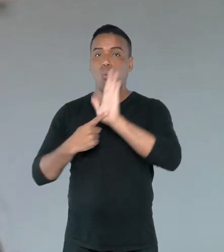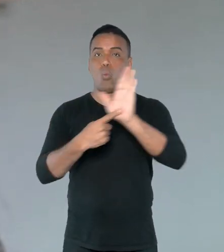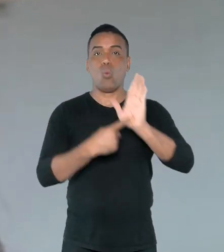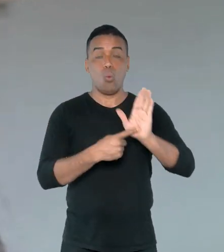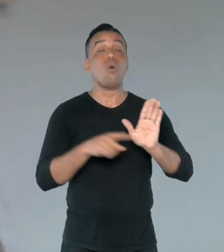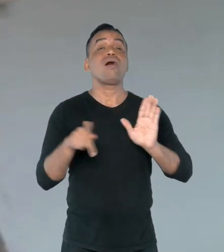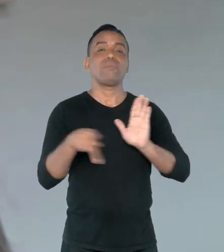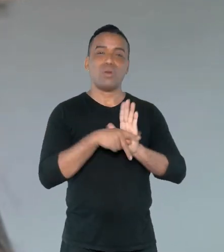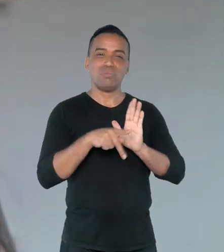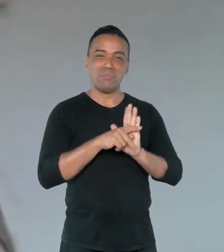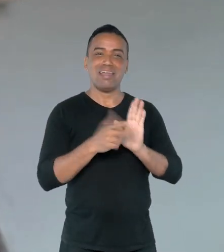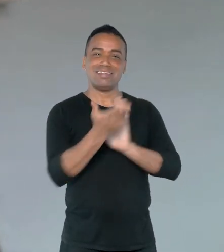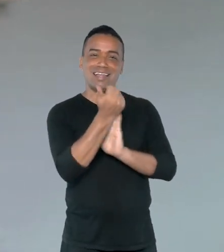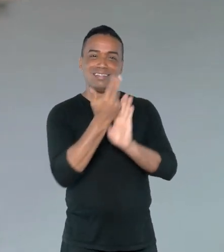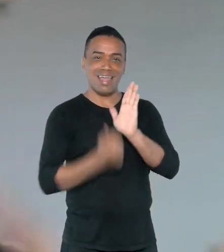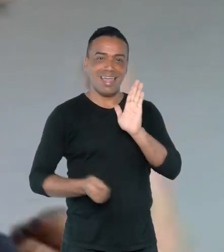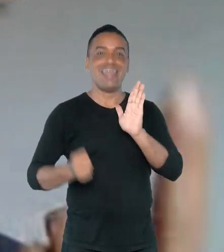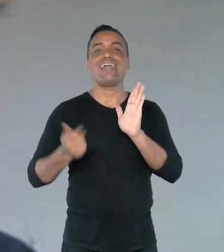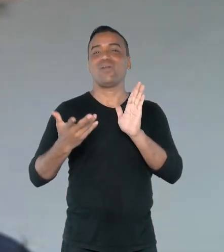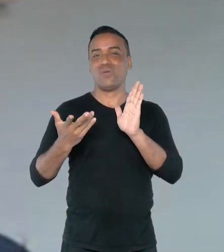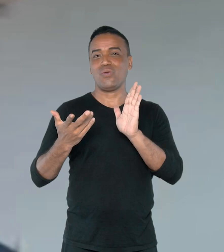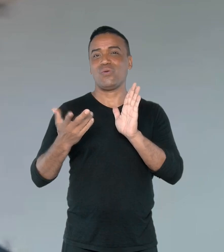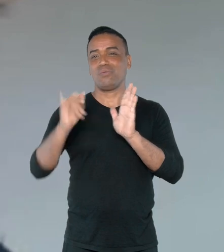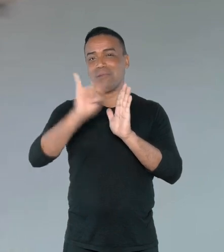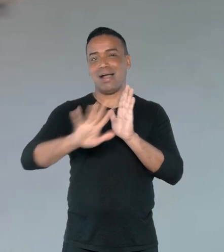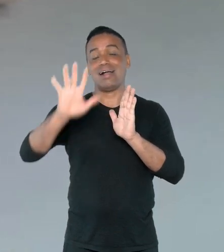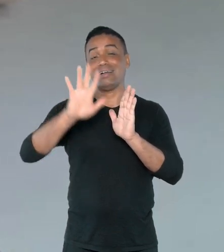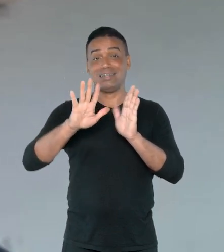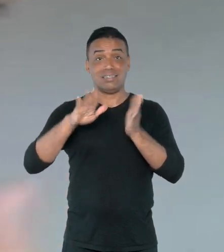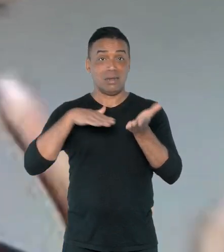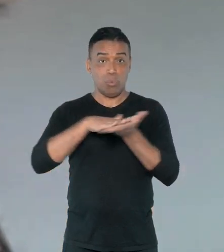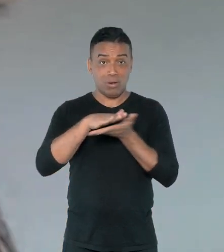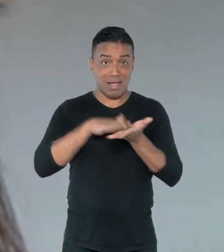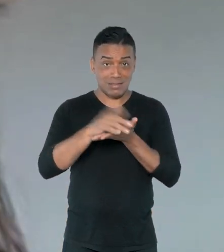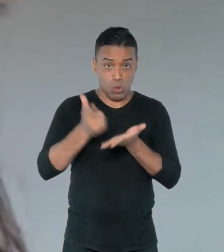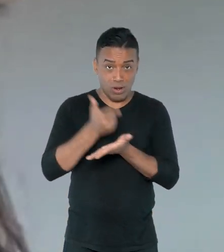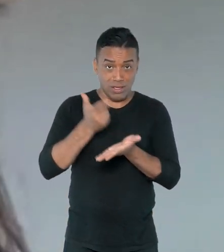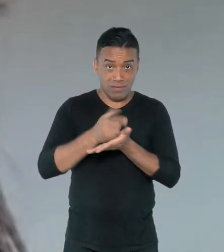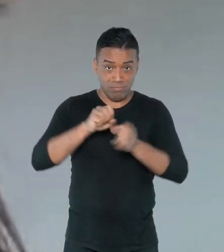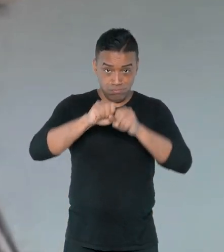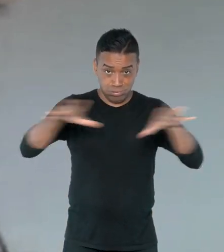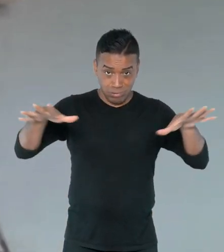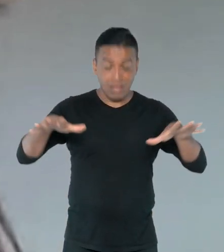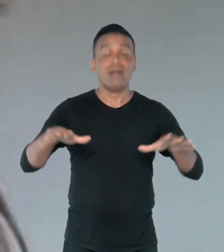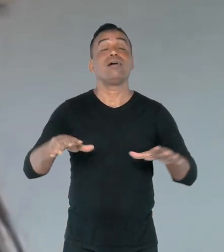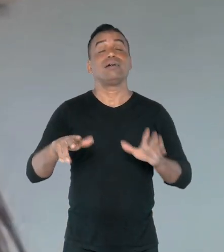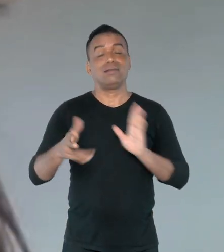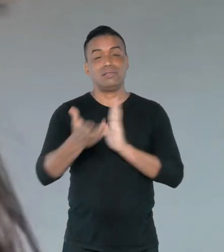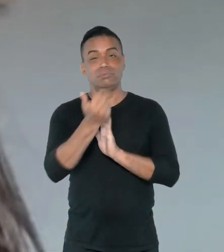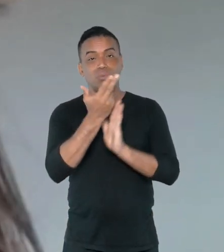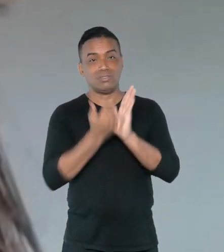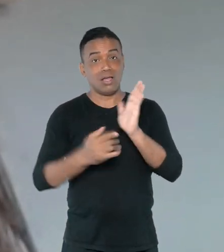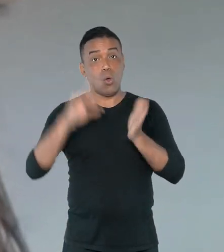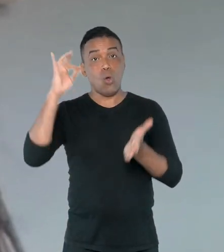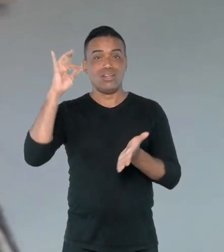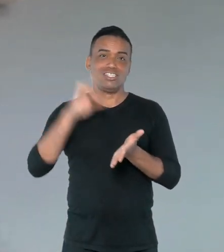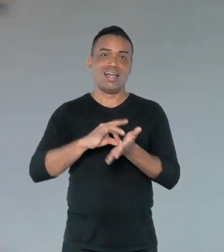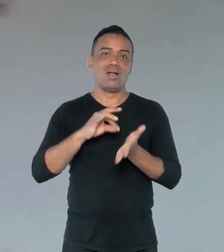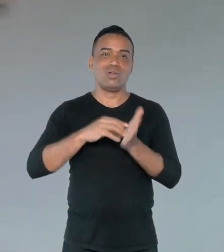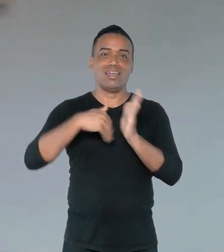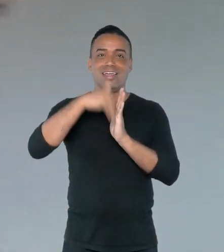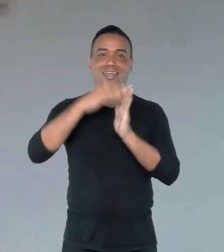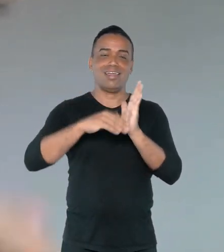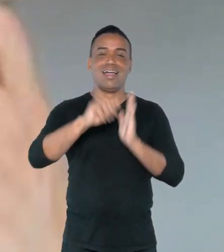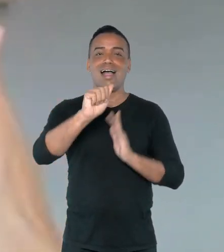dessas ilustrações, né? Então, no lançamento do livro, eu fiz a exposição das ilustrações originais em aquarela, que